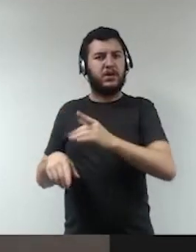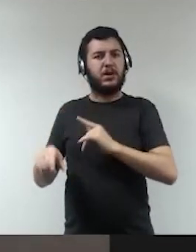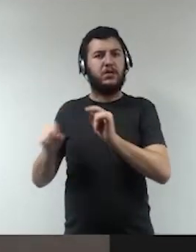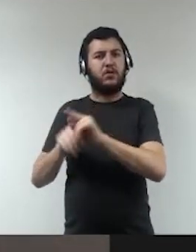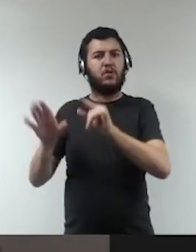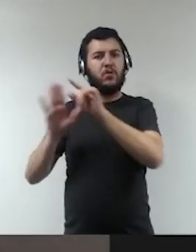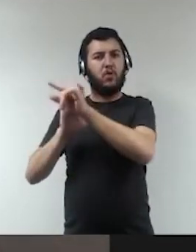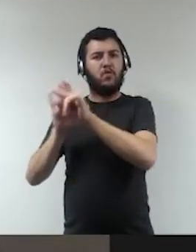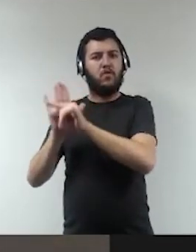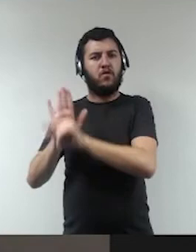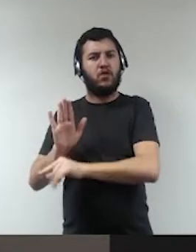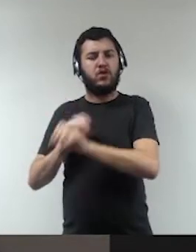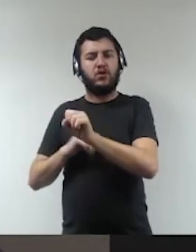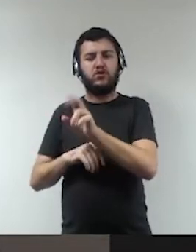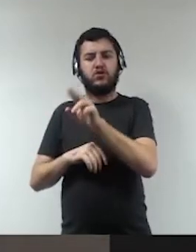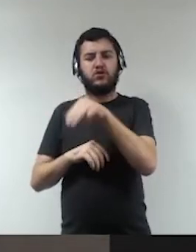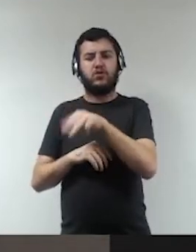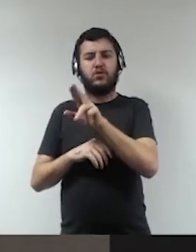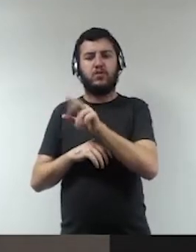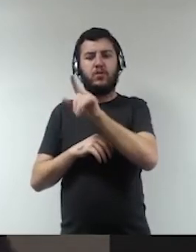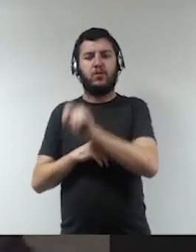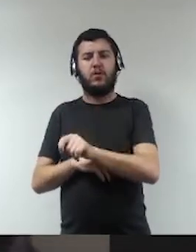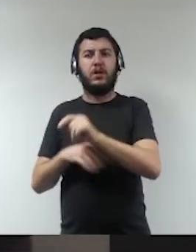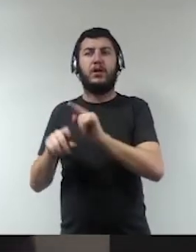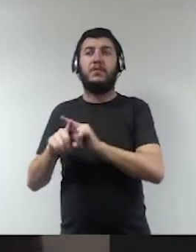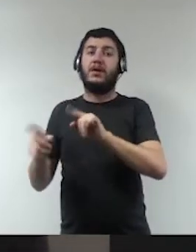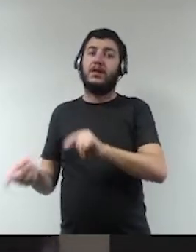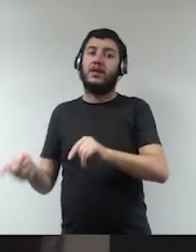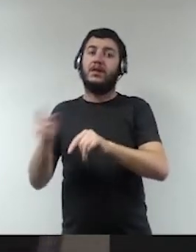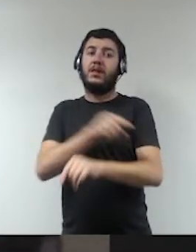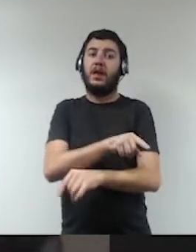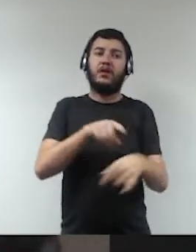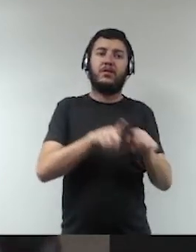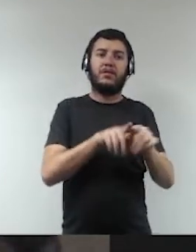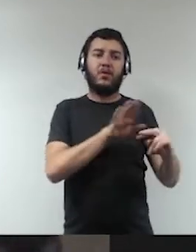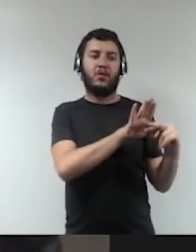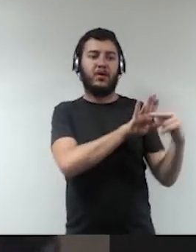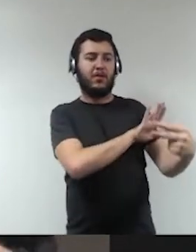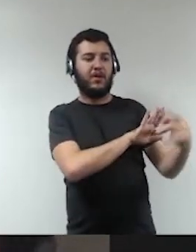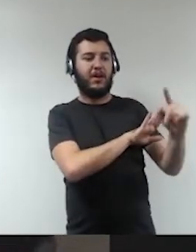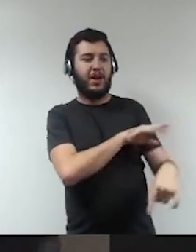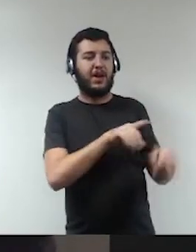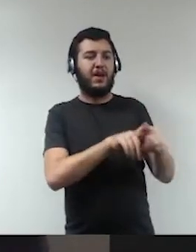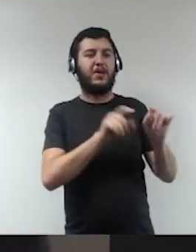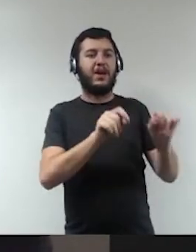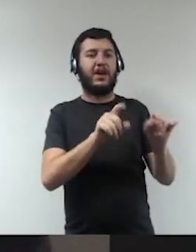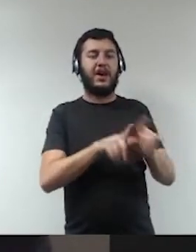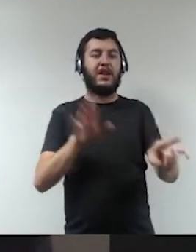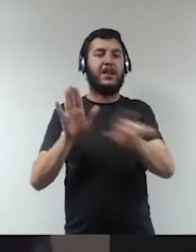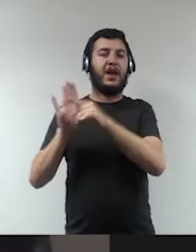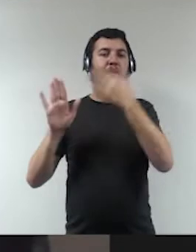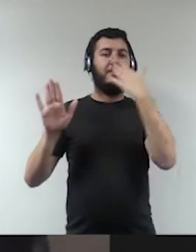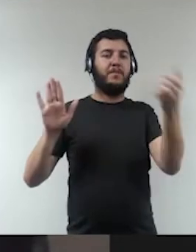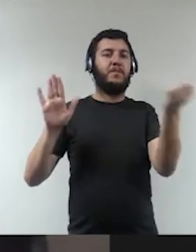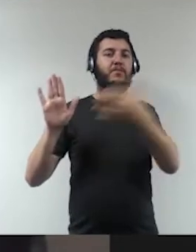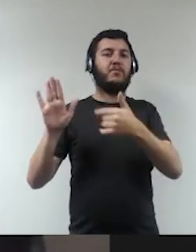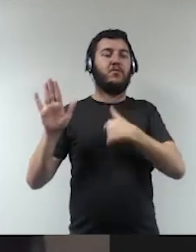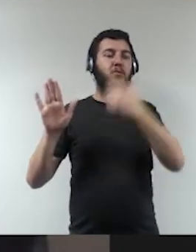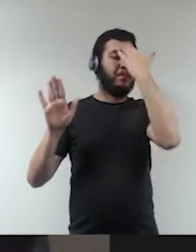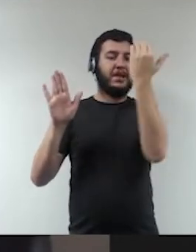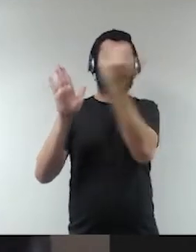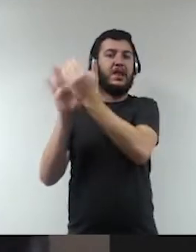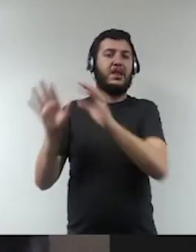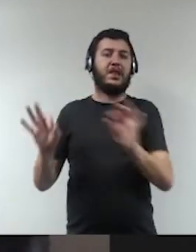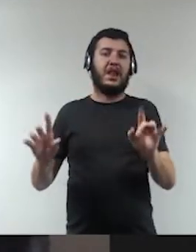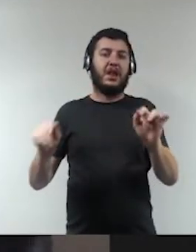daquele consequencialismo que eu chamo de fora dos limites legais. A crítica a ambos é muito parecida, muito